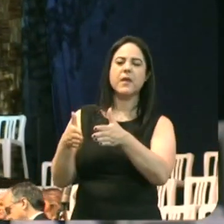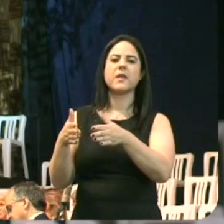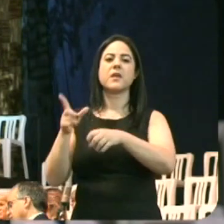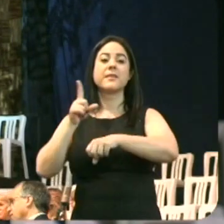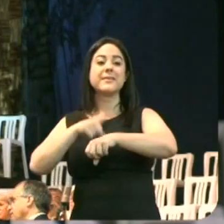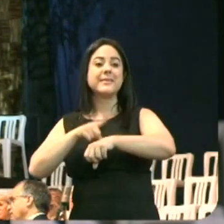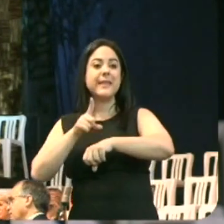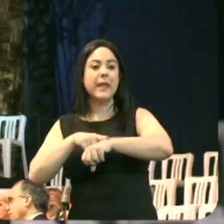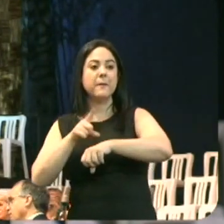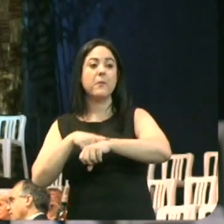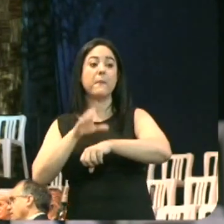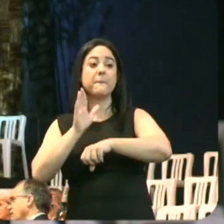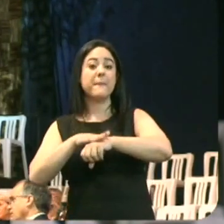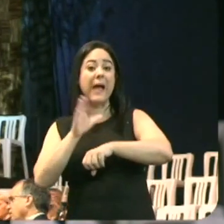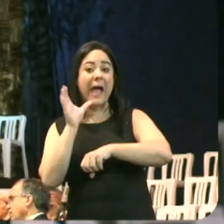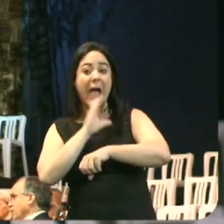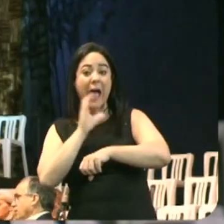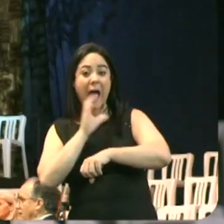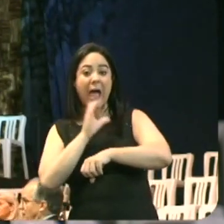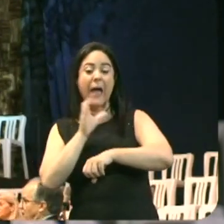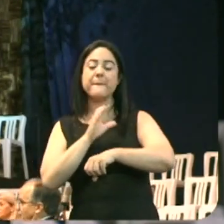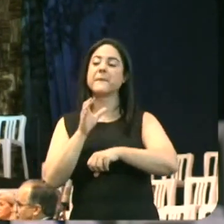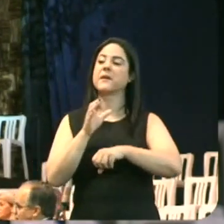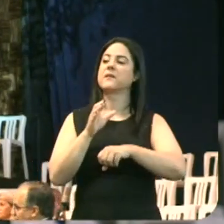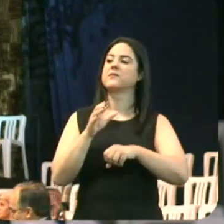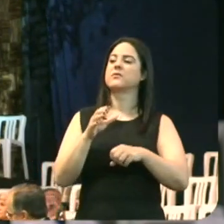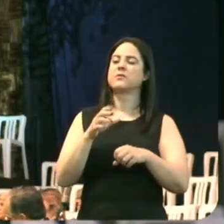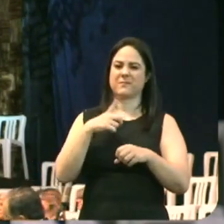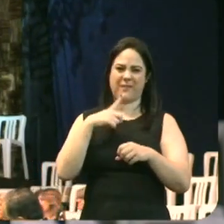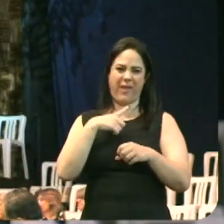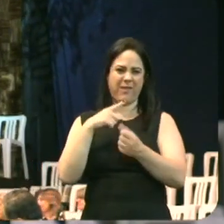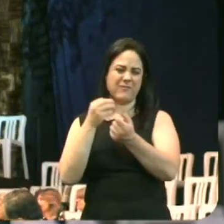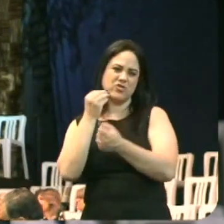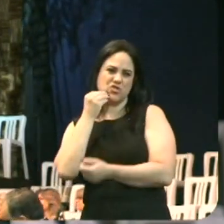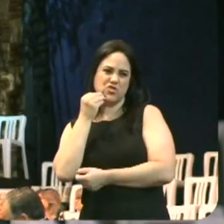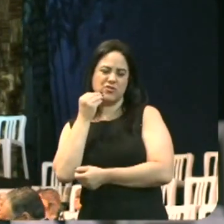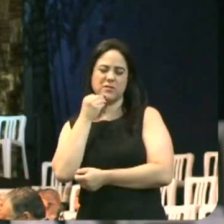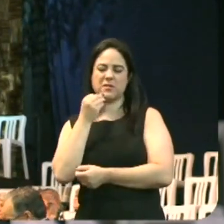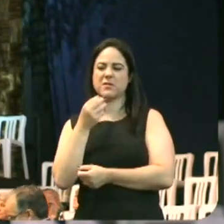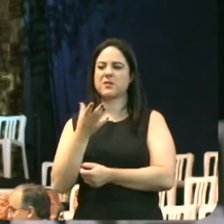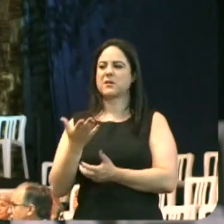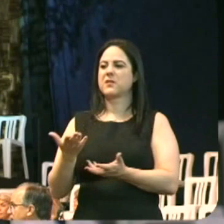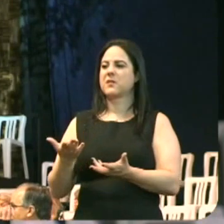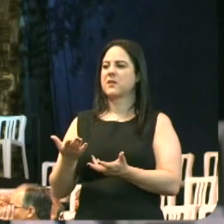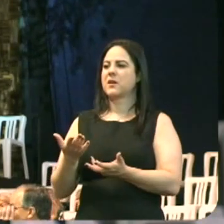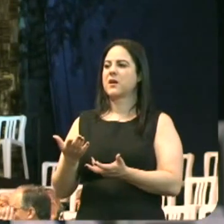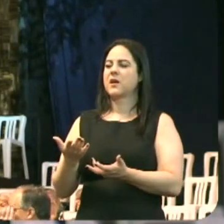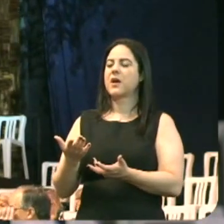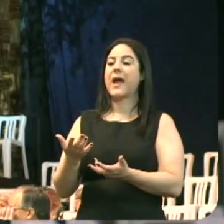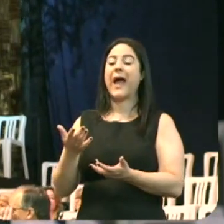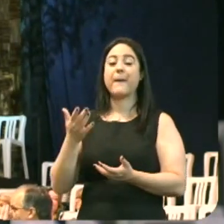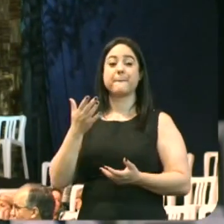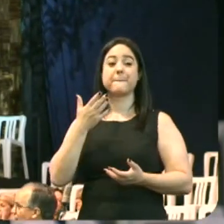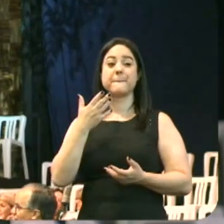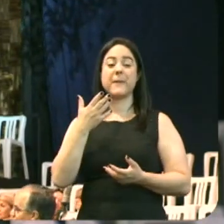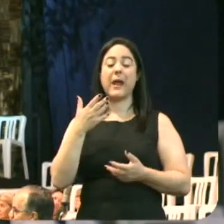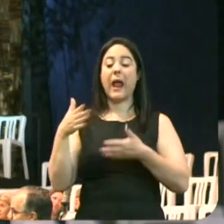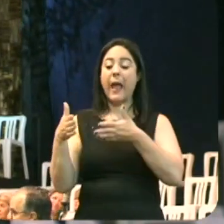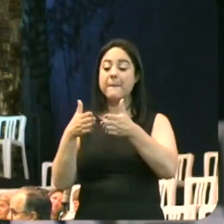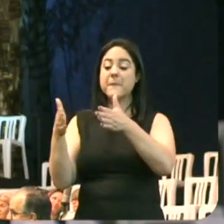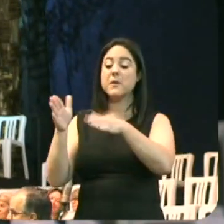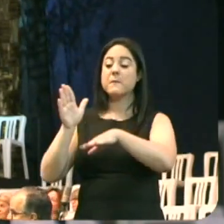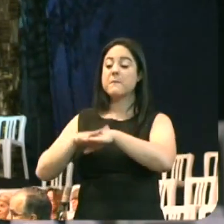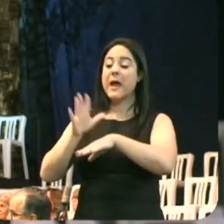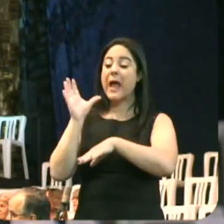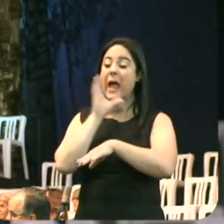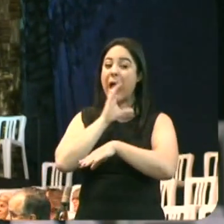menor caminho, caminho sem pedágio, não tem uns negócios assim? Então, o meu estava marcado menor caminho, mais